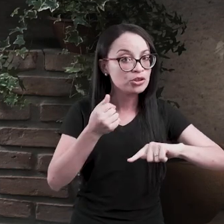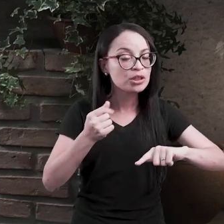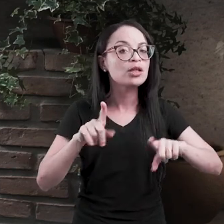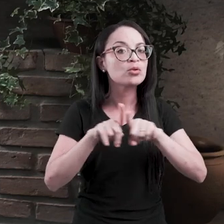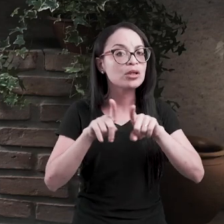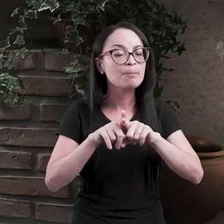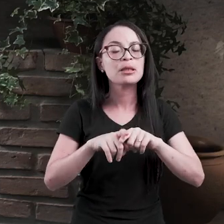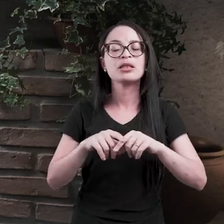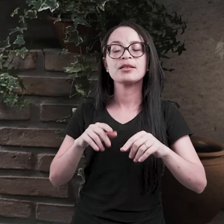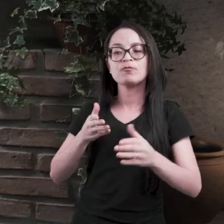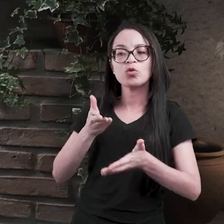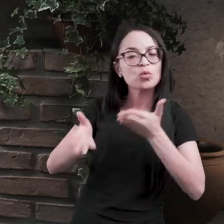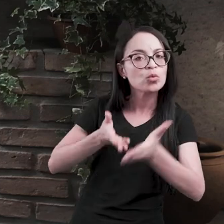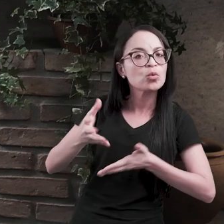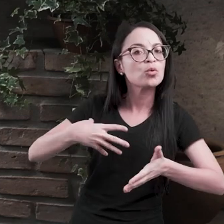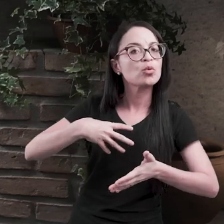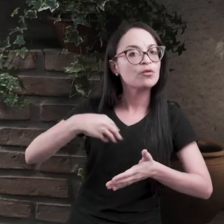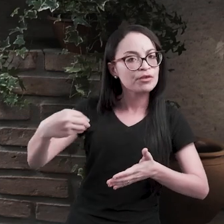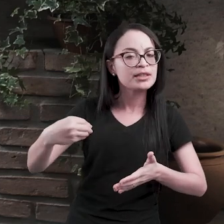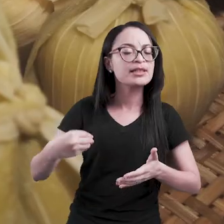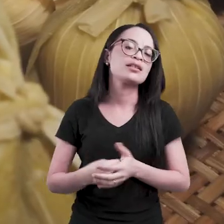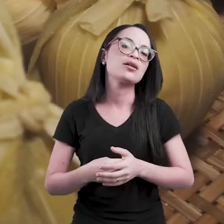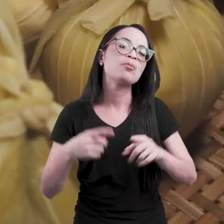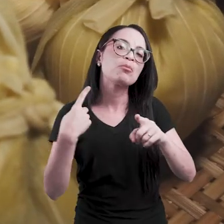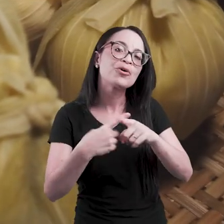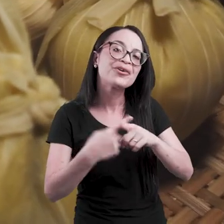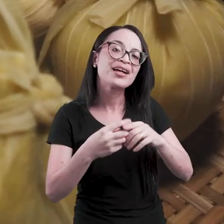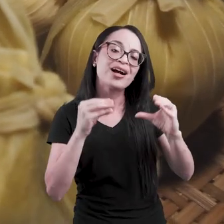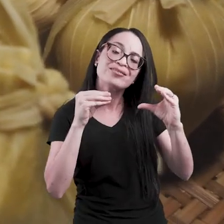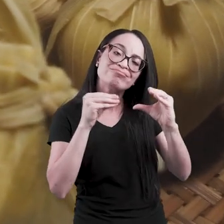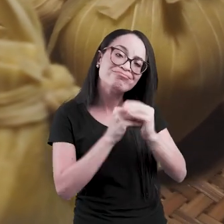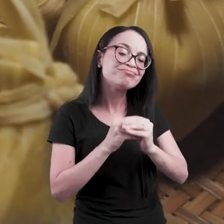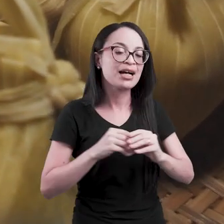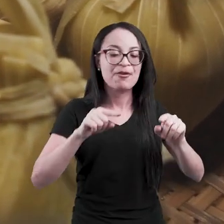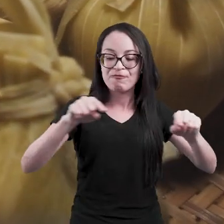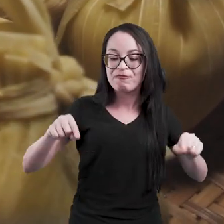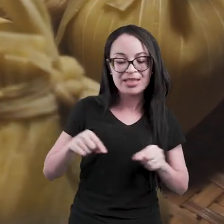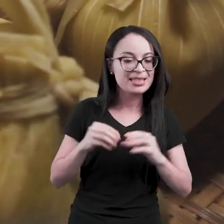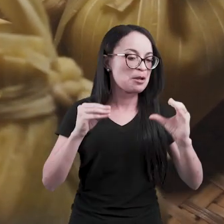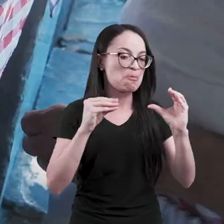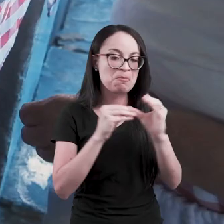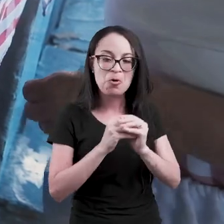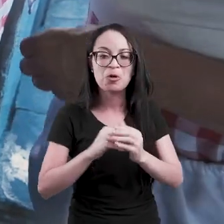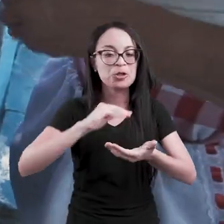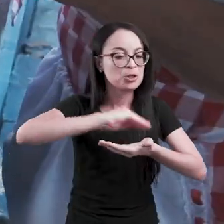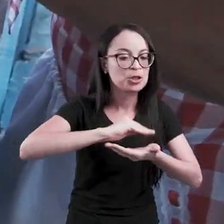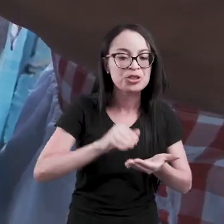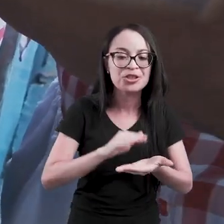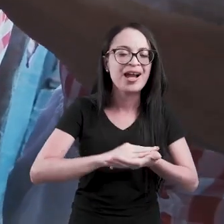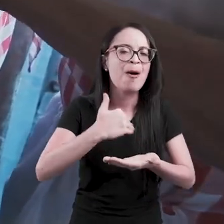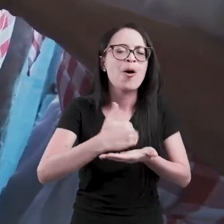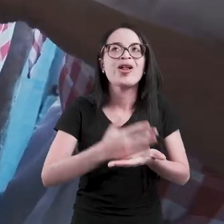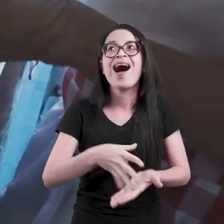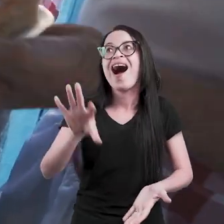Criei minhas filhas. Me deu liberdade financeira. Quando tá assim a vasilha de pamonha, a vasilha de canjica, os